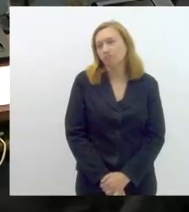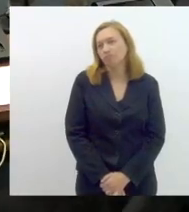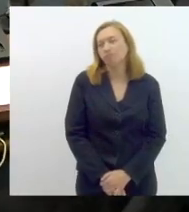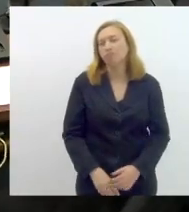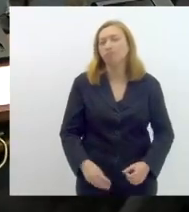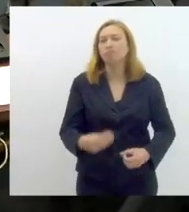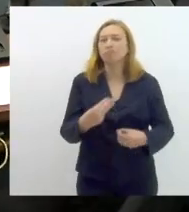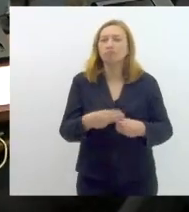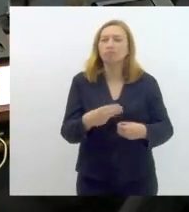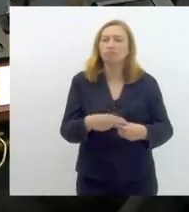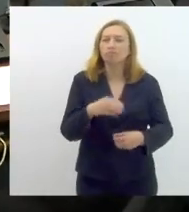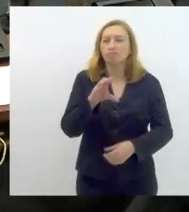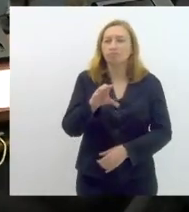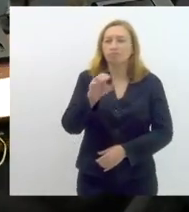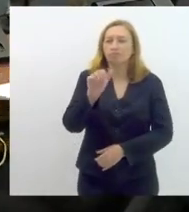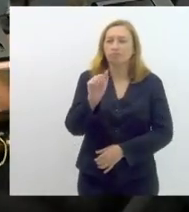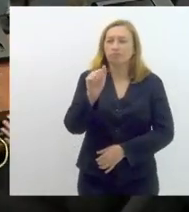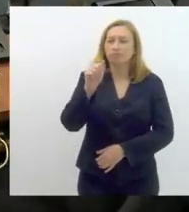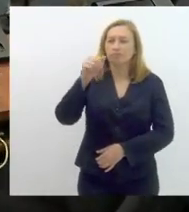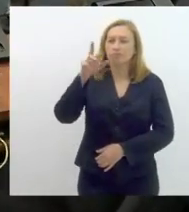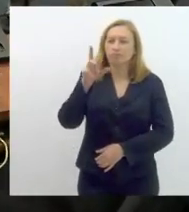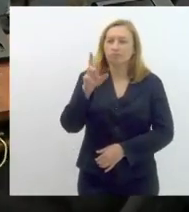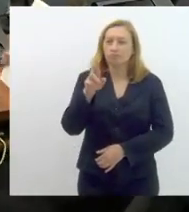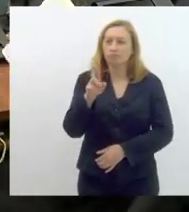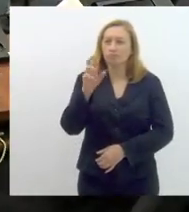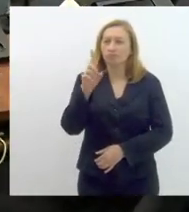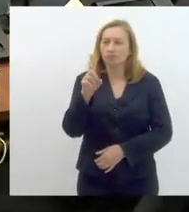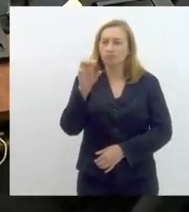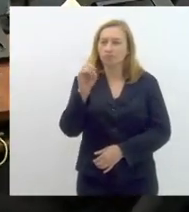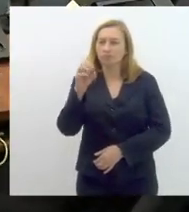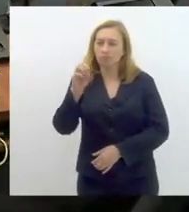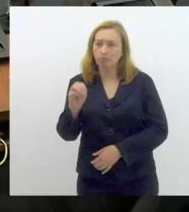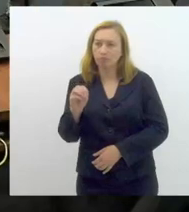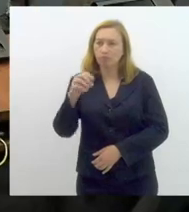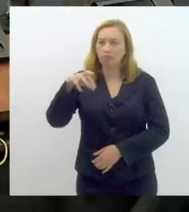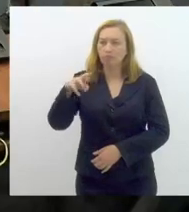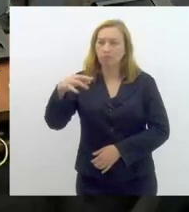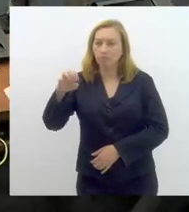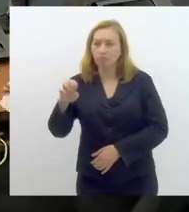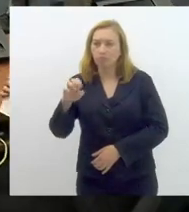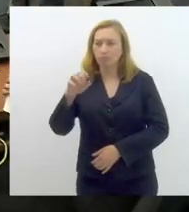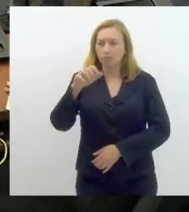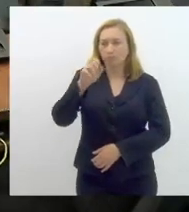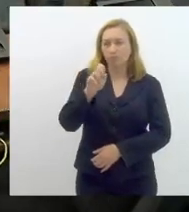Município de Cardoso Moreira, Alec Cauã Alves de Castro.